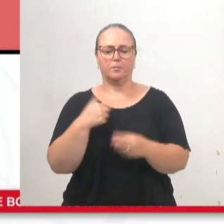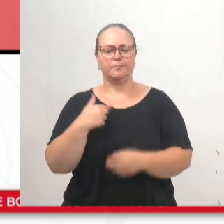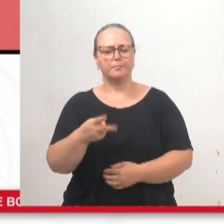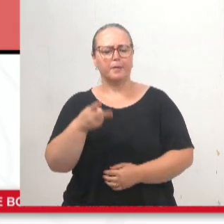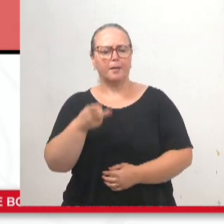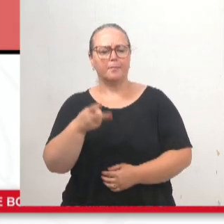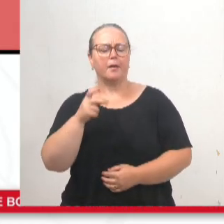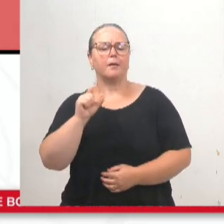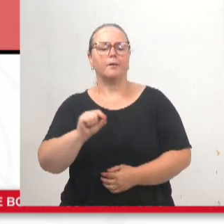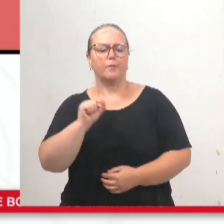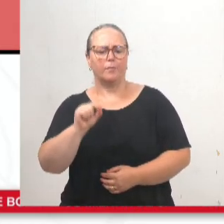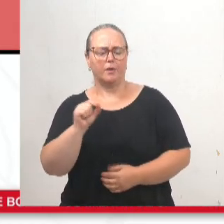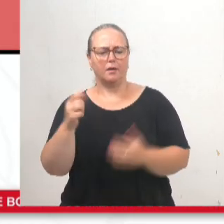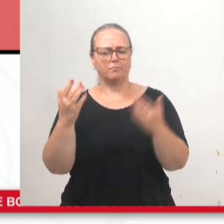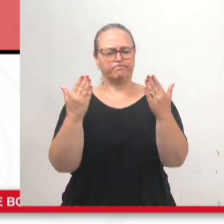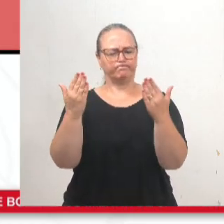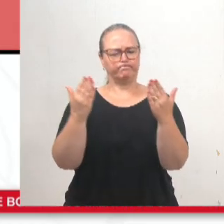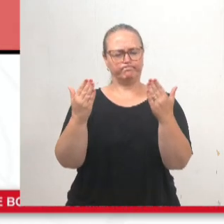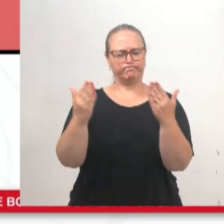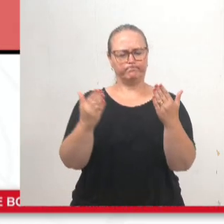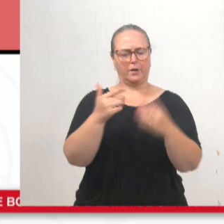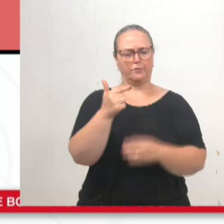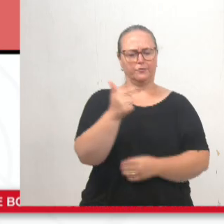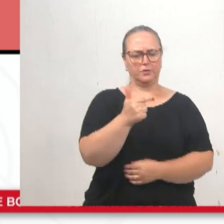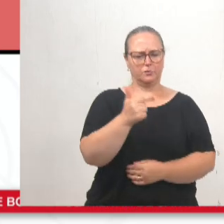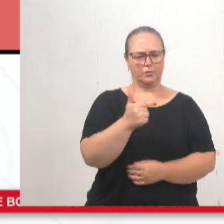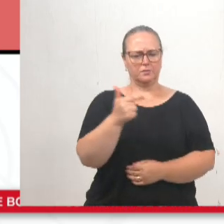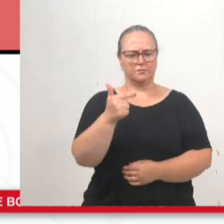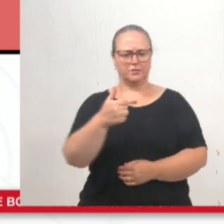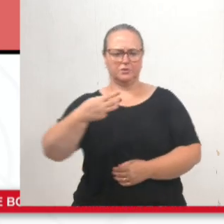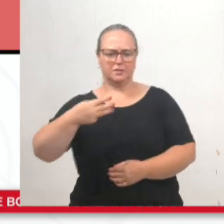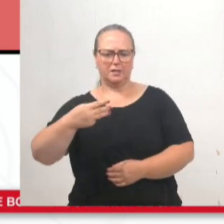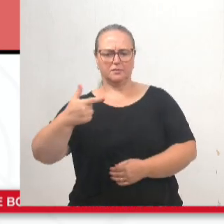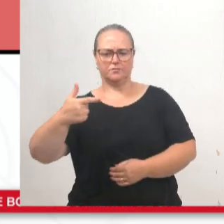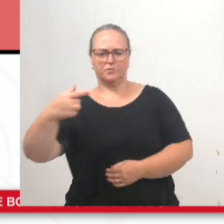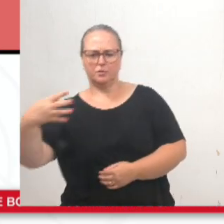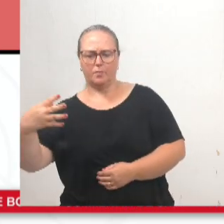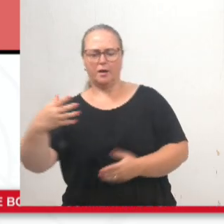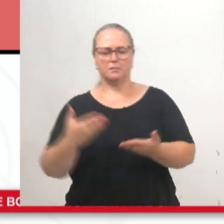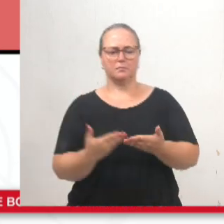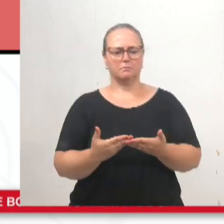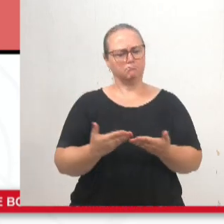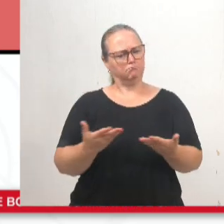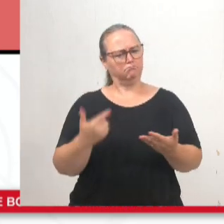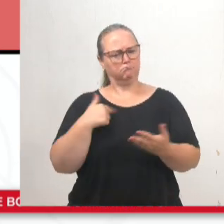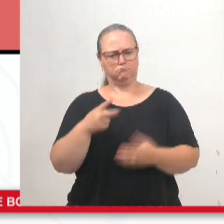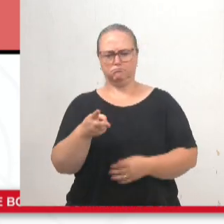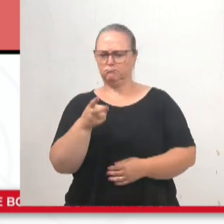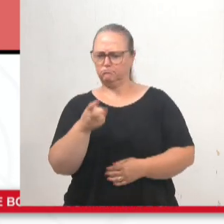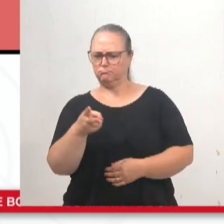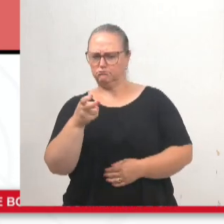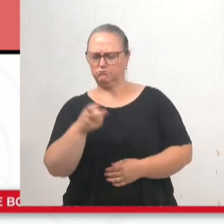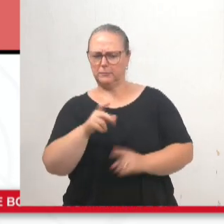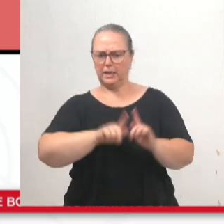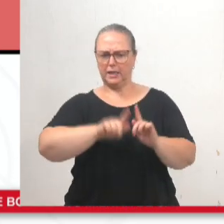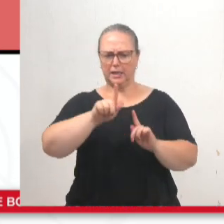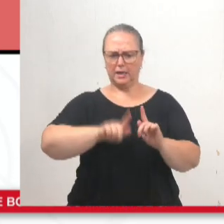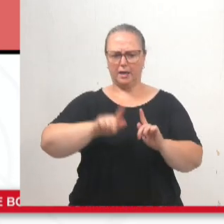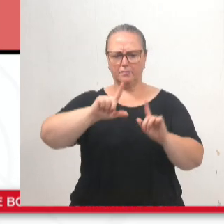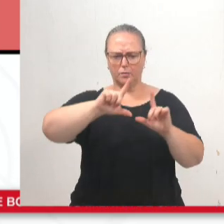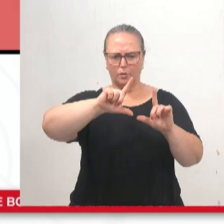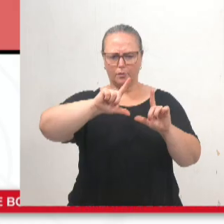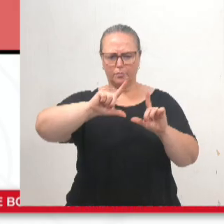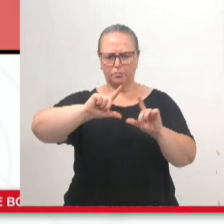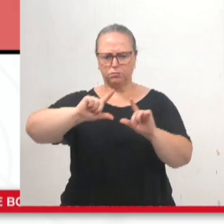comparando-se 2022, 23 e 24, nós tivemos, de certa forma, índices quantitativos aqui melhores, que foram crescendo ao longo do